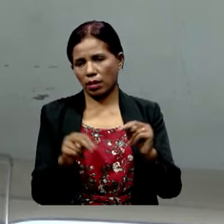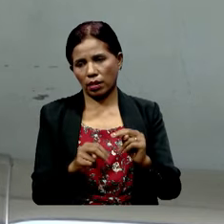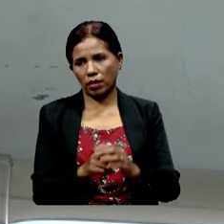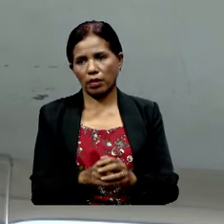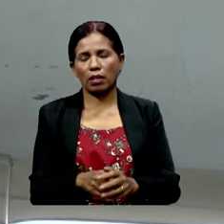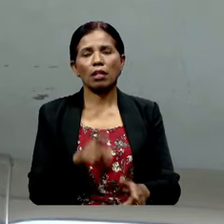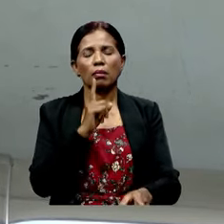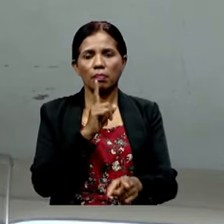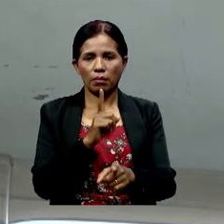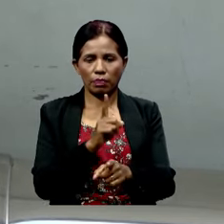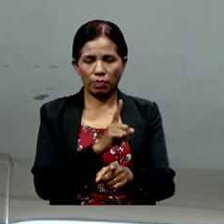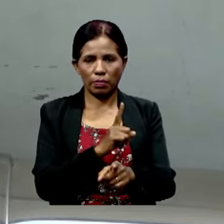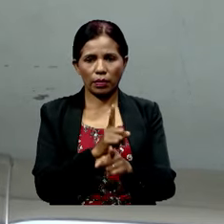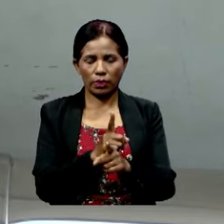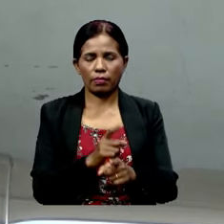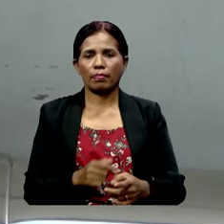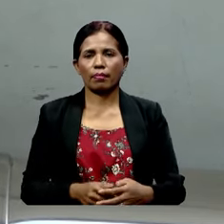pronto